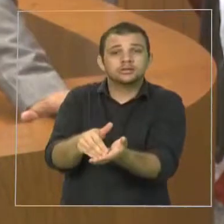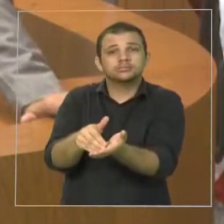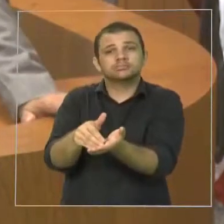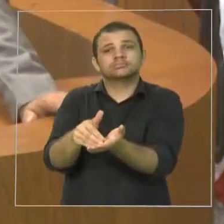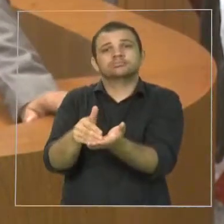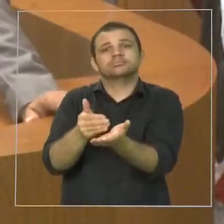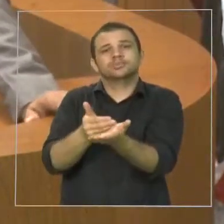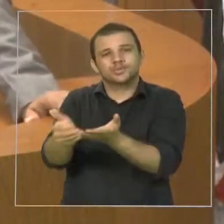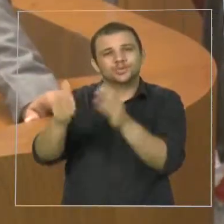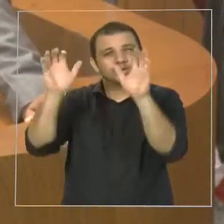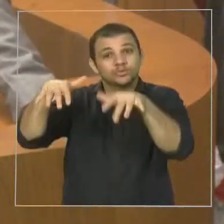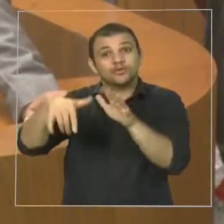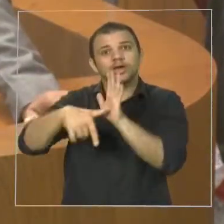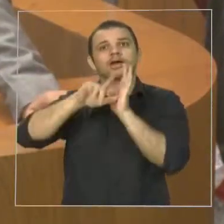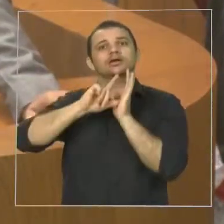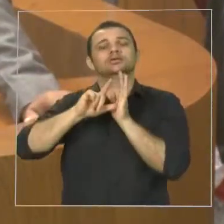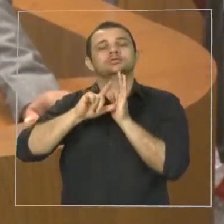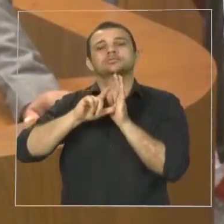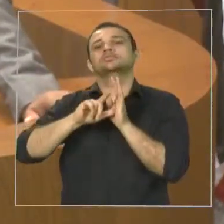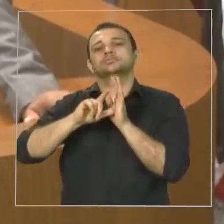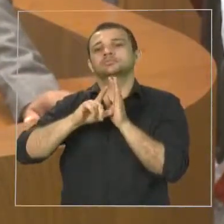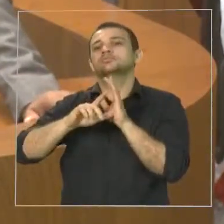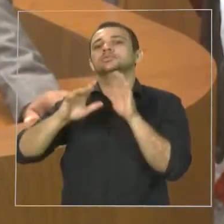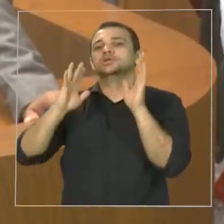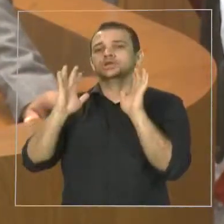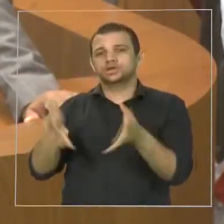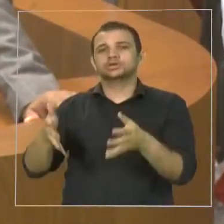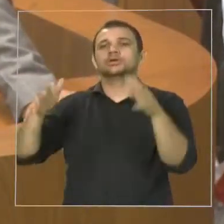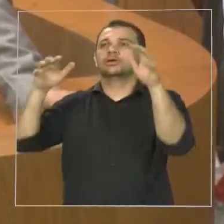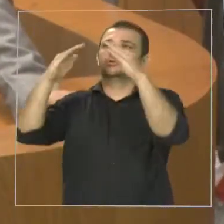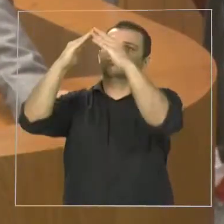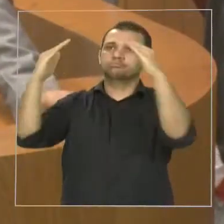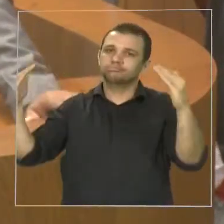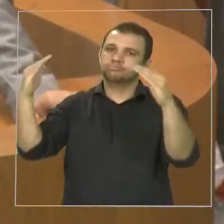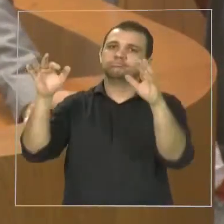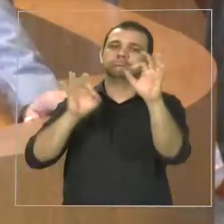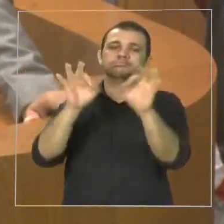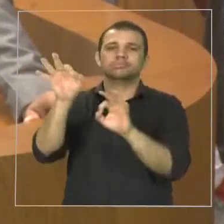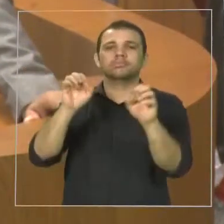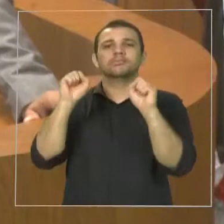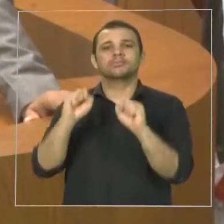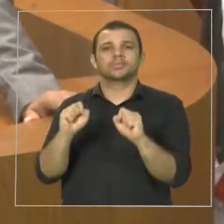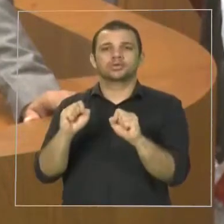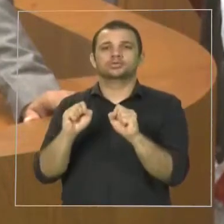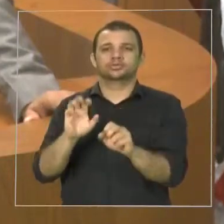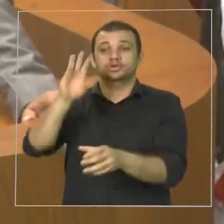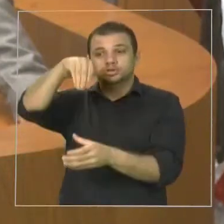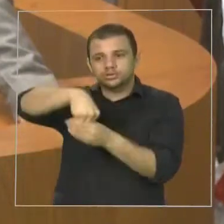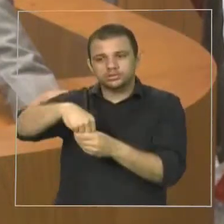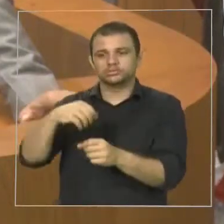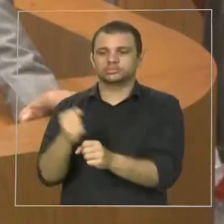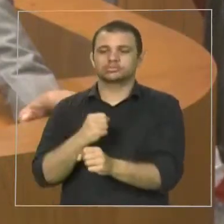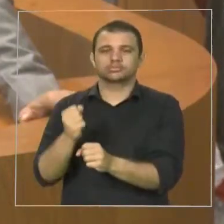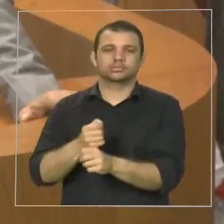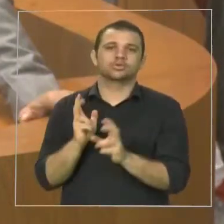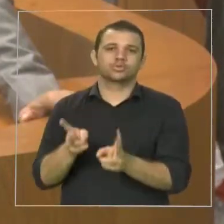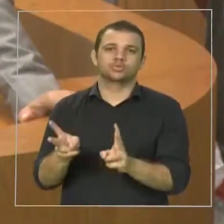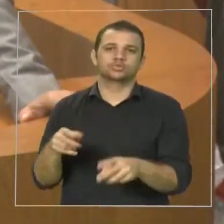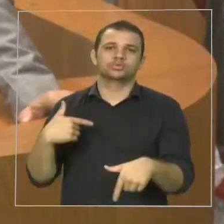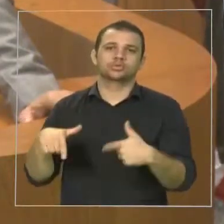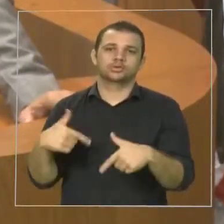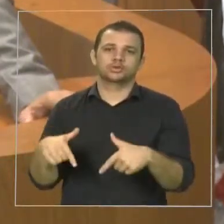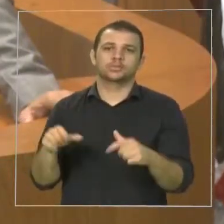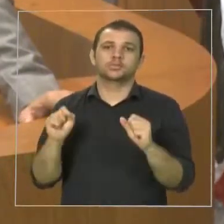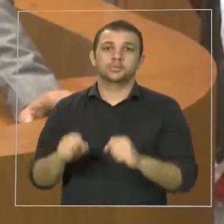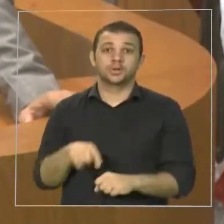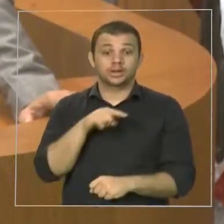começo da chuva, a cobertura para que se pudesse fazer daquele hospital um hospital